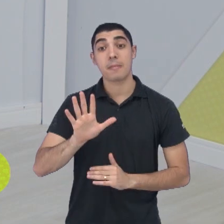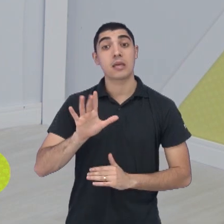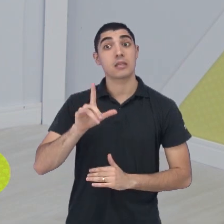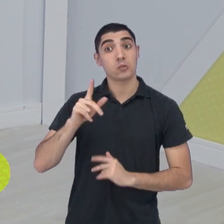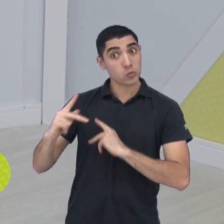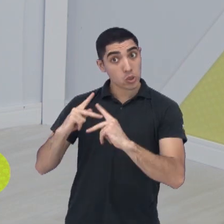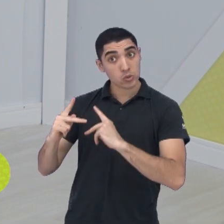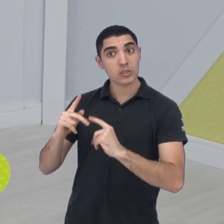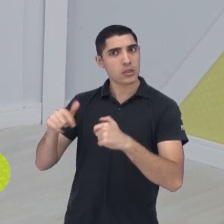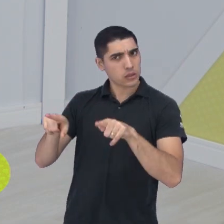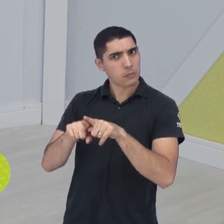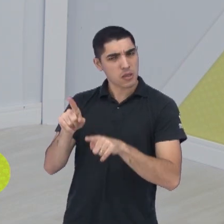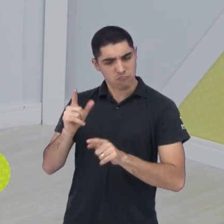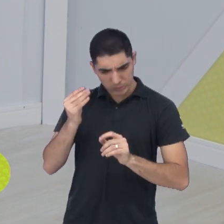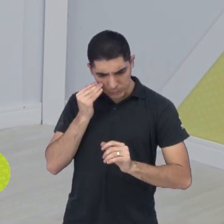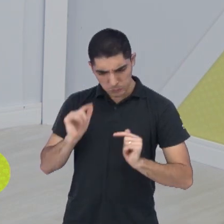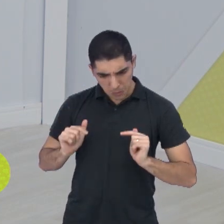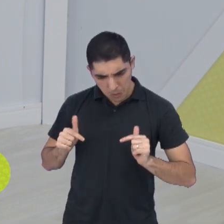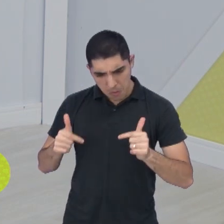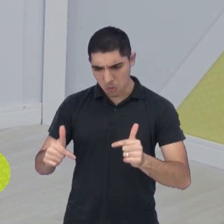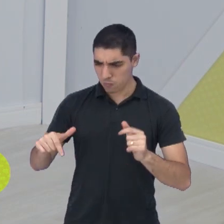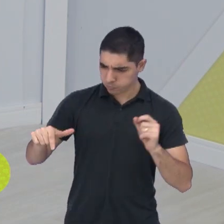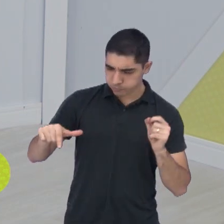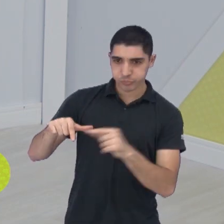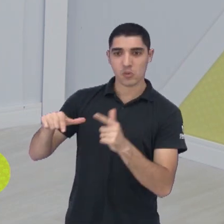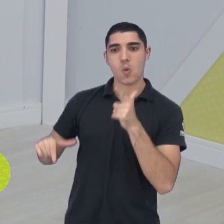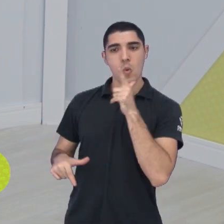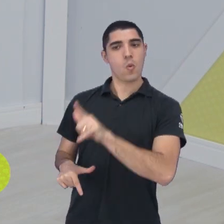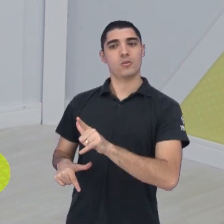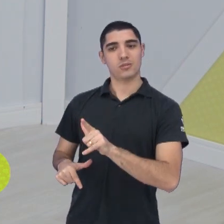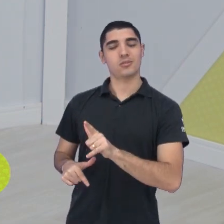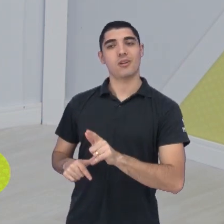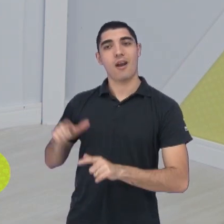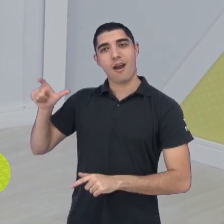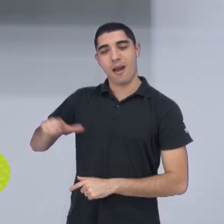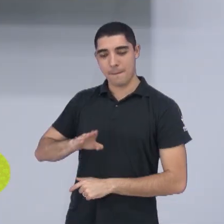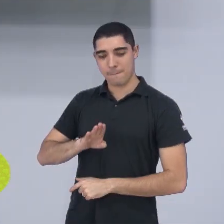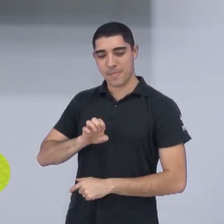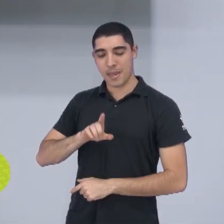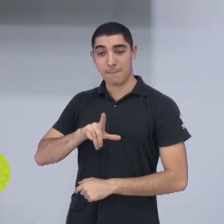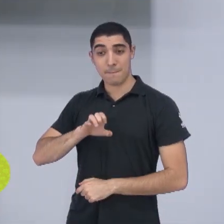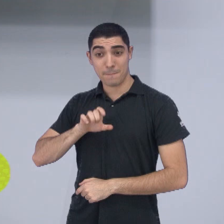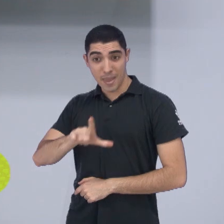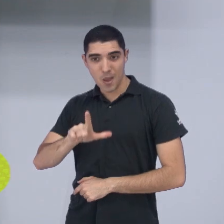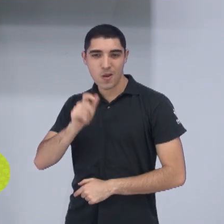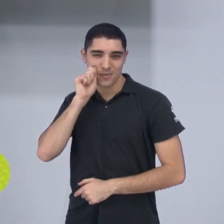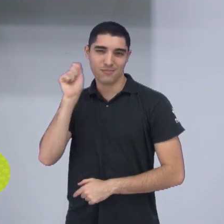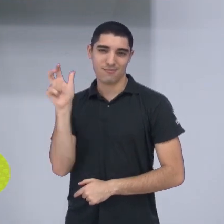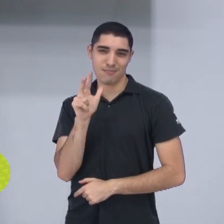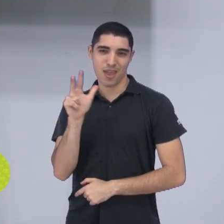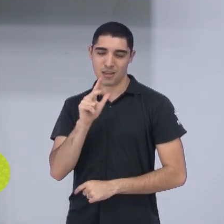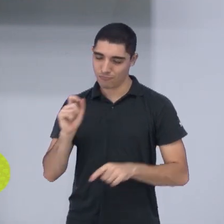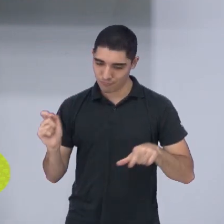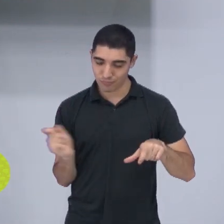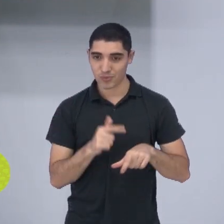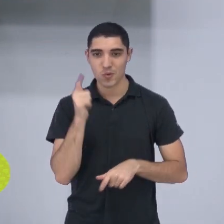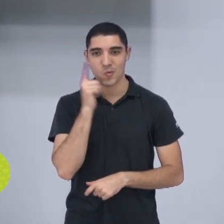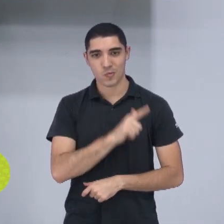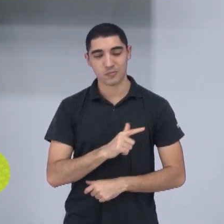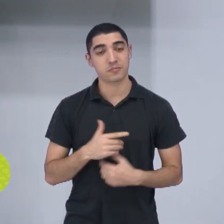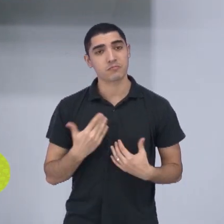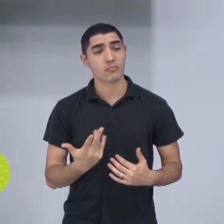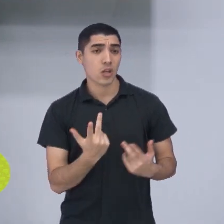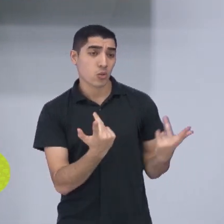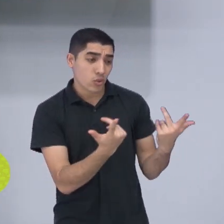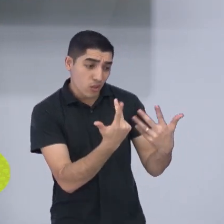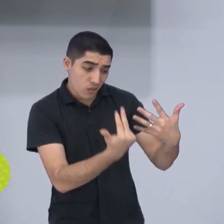jogando com o goleiro a linha, Bebel deu de bico na trave e a Jaquim esperta acabou colocando para dentro. O confronto entre iguais ficou no igual, né, na